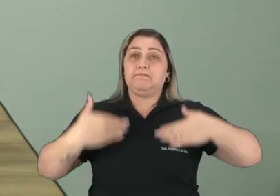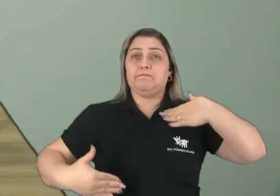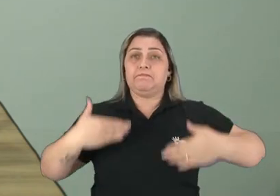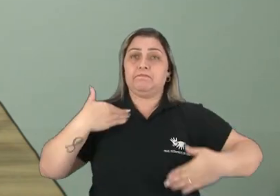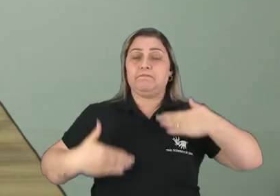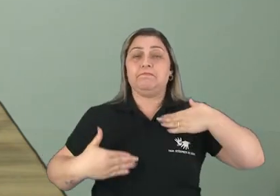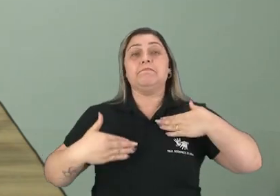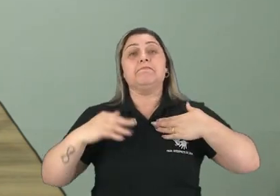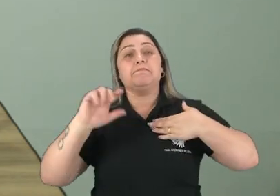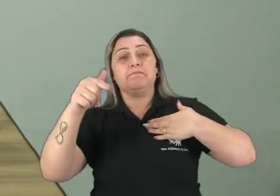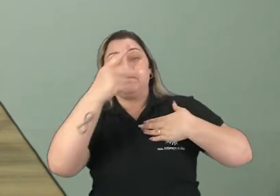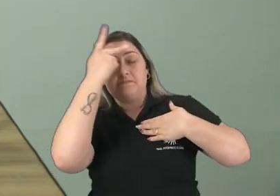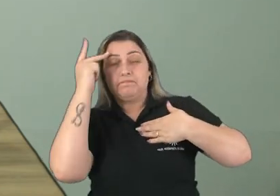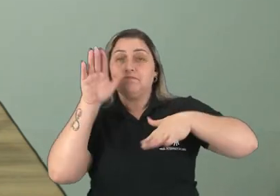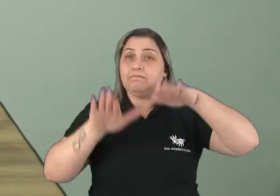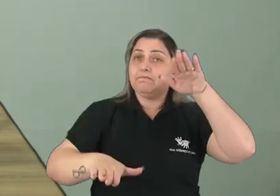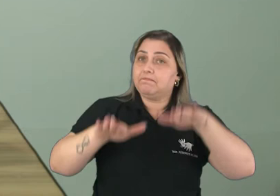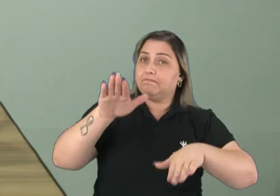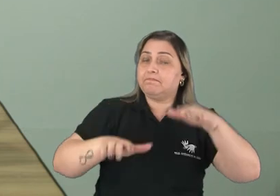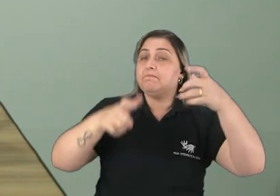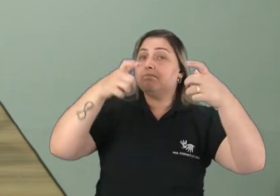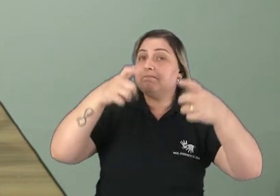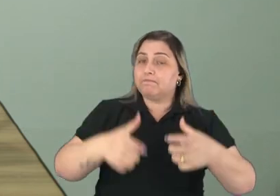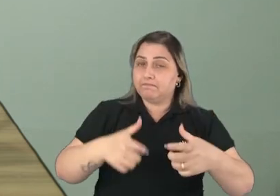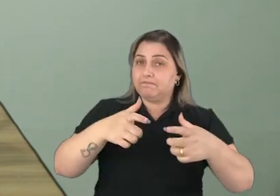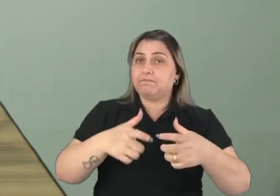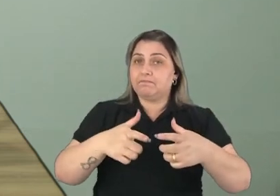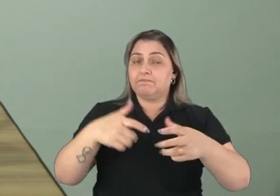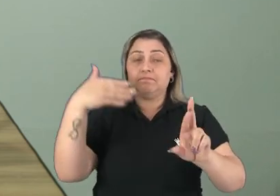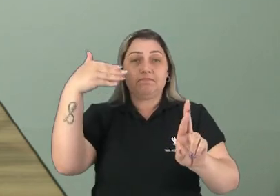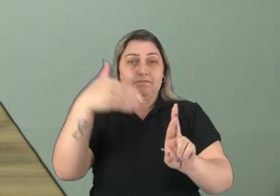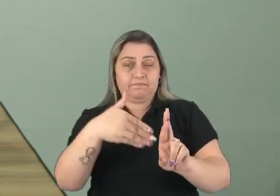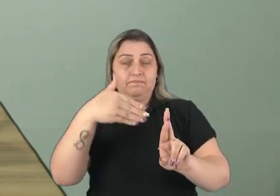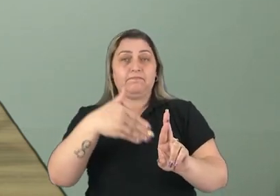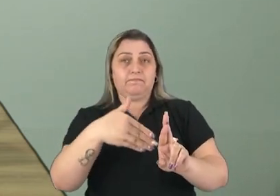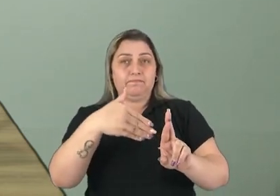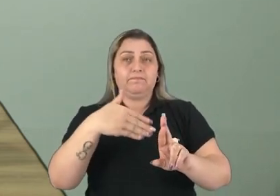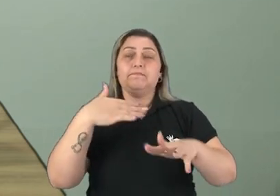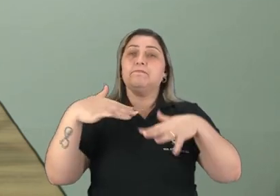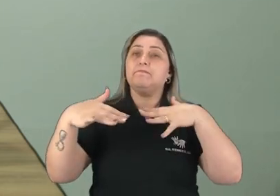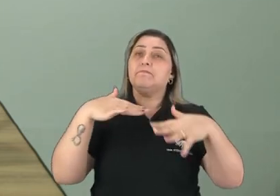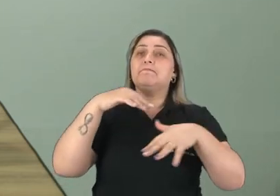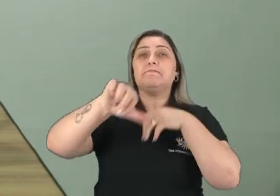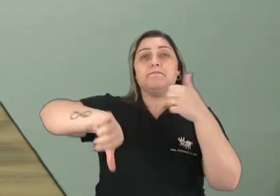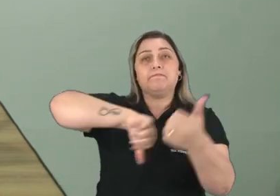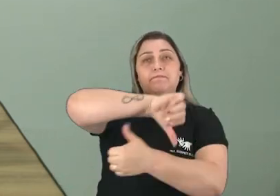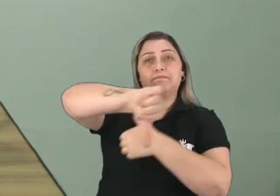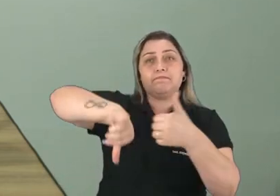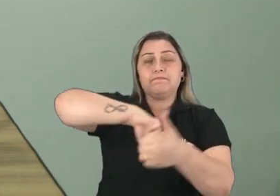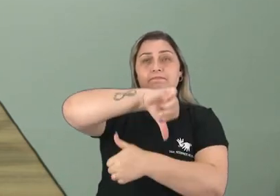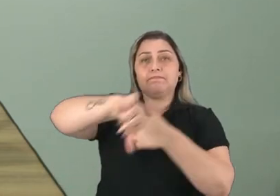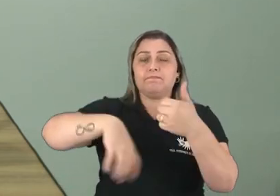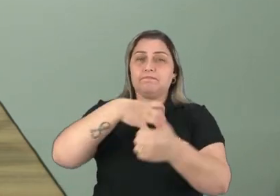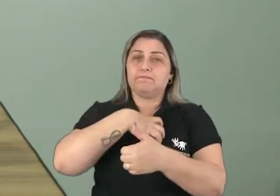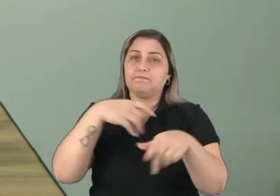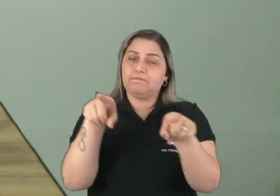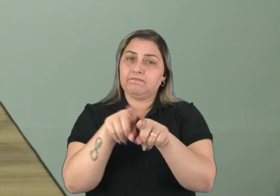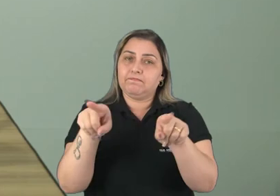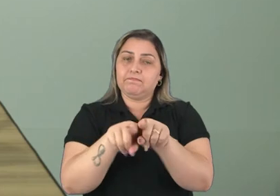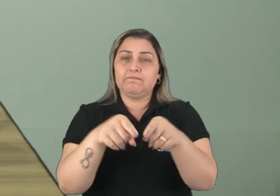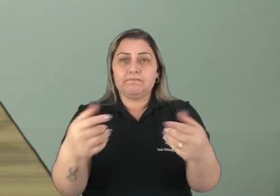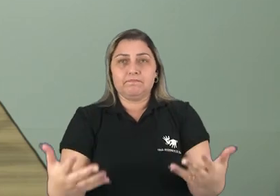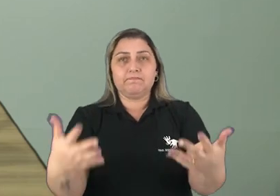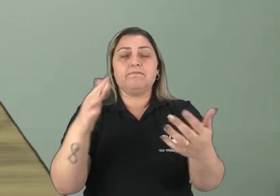uma outra pessoa, dependendo onde o ponto de referência vai estar, essa direção vai mudar, o sentido também vai